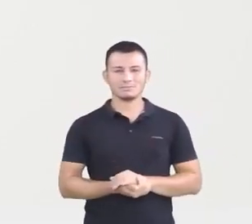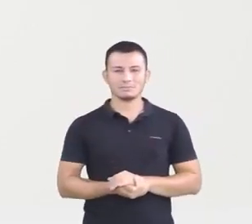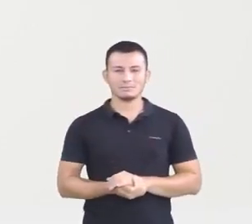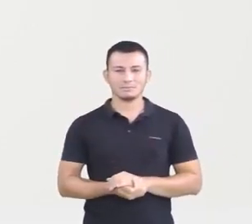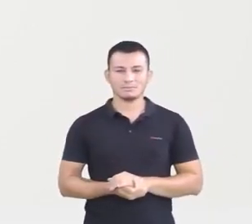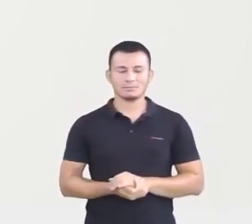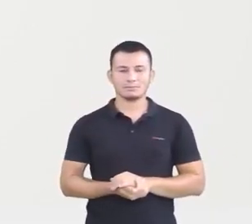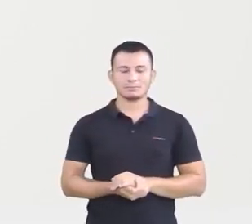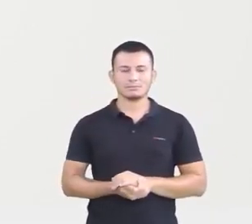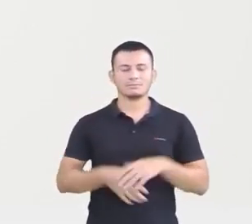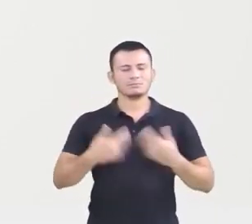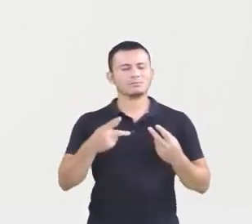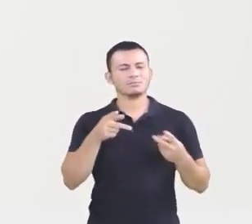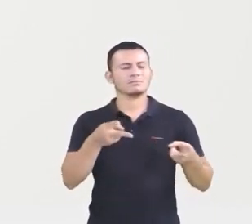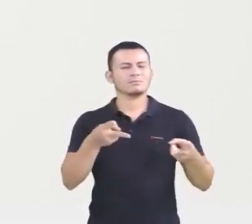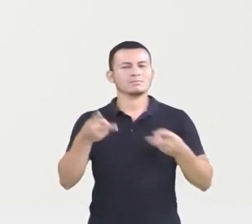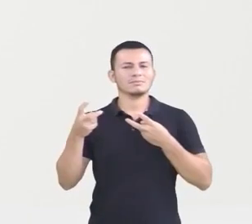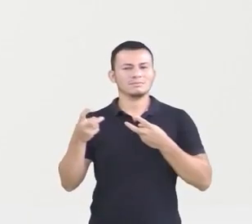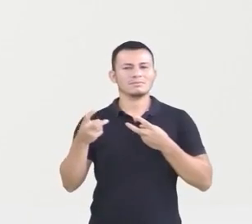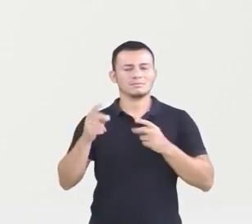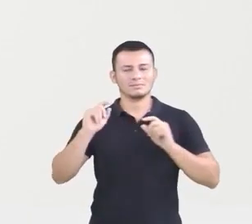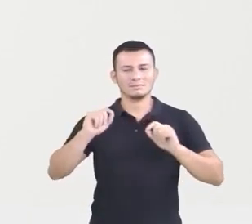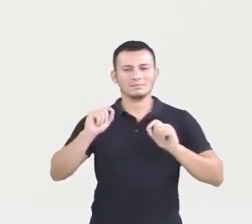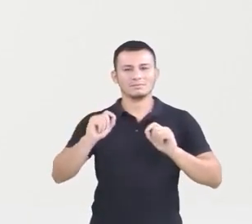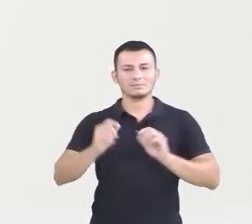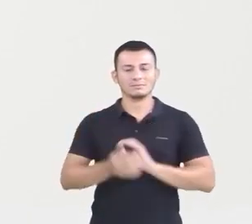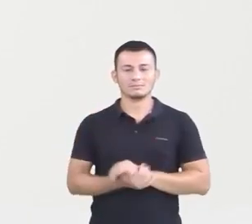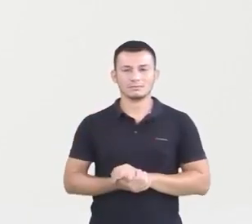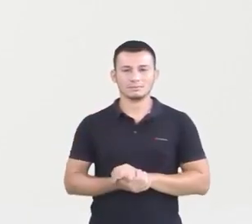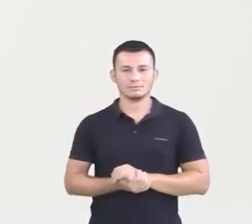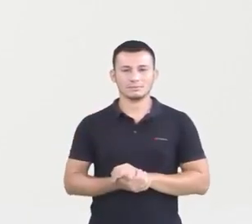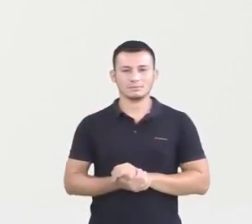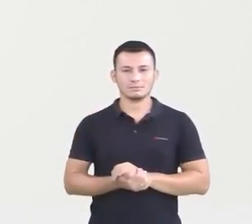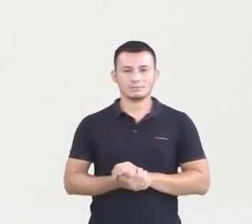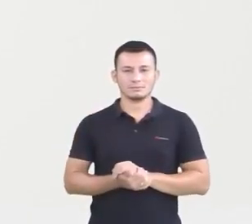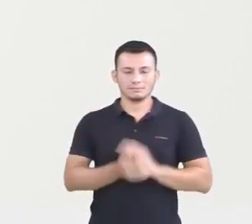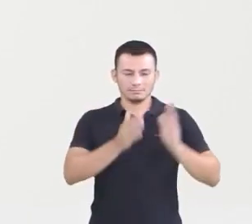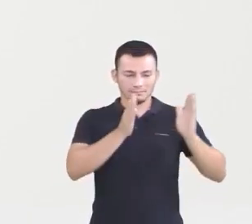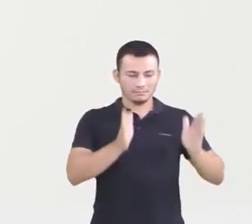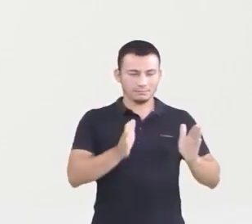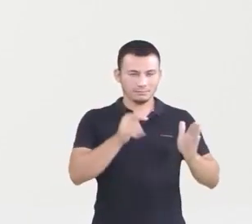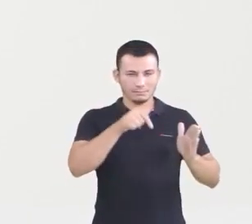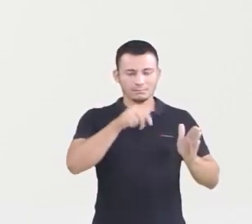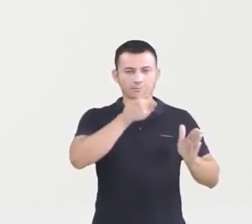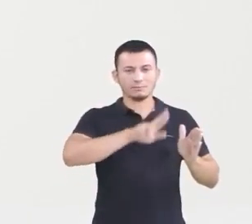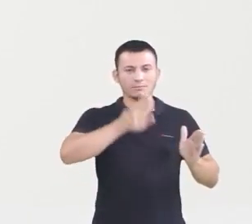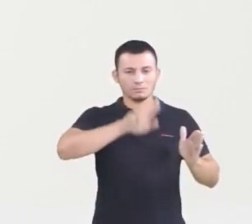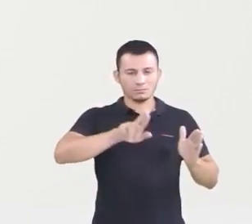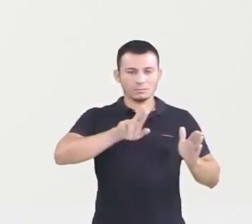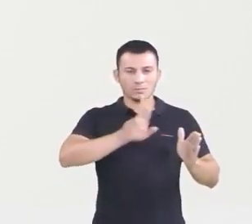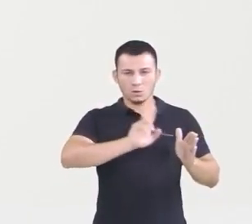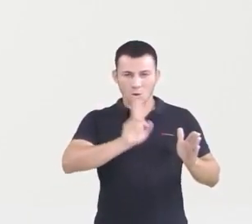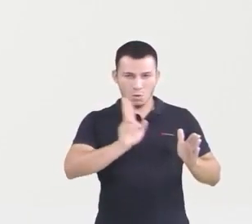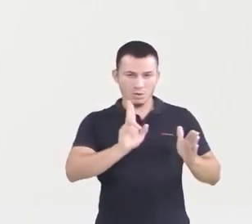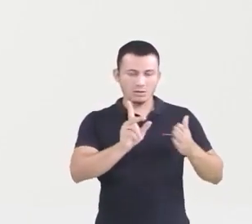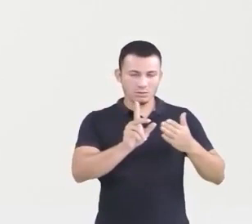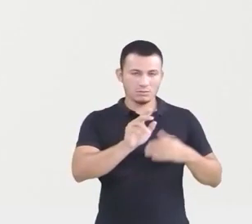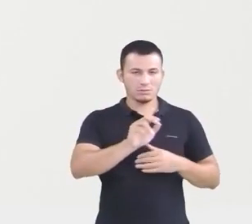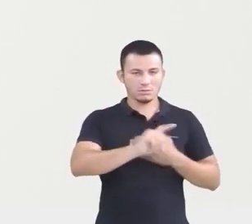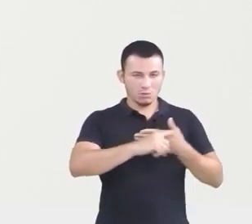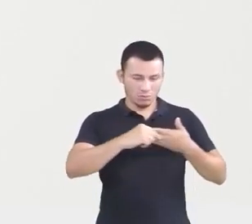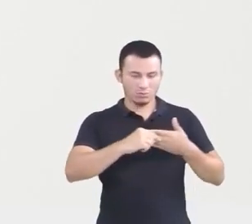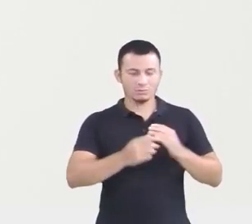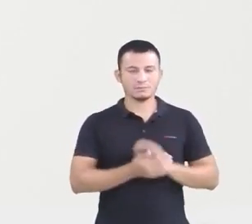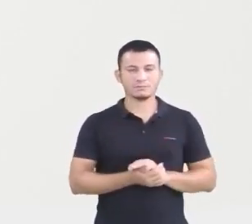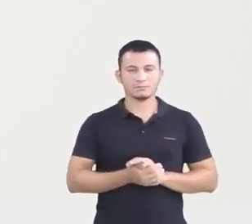Então, aqui nós vamos perceber que nessa primeira parte foi usado o nome do autor, e